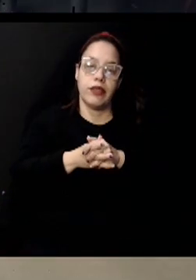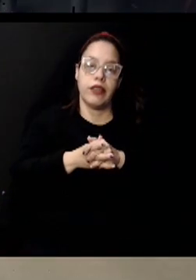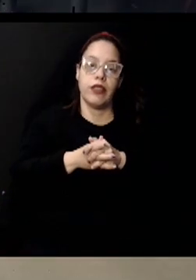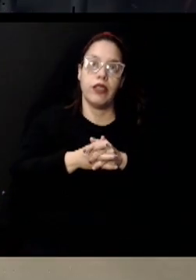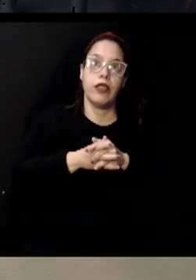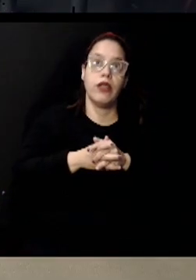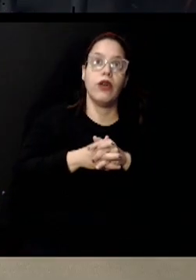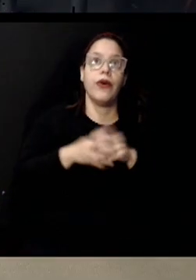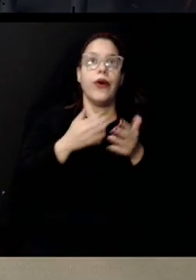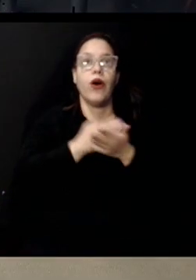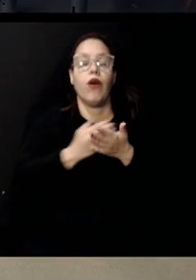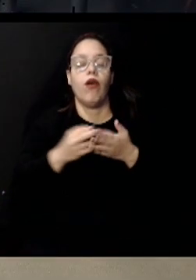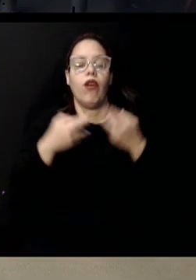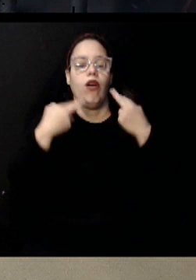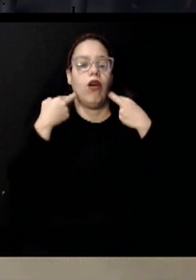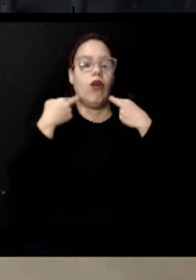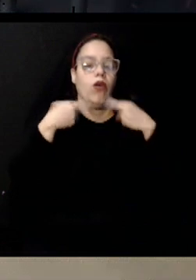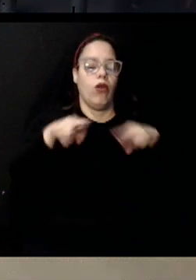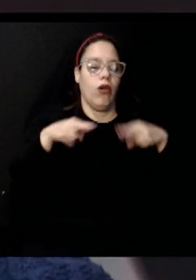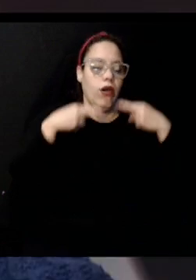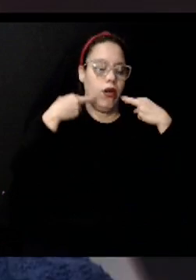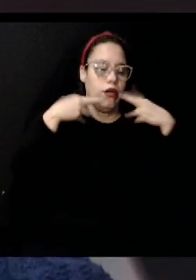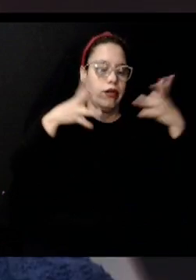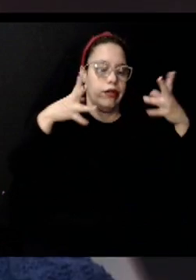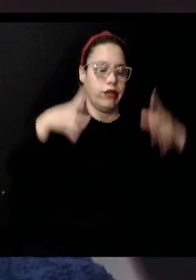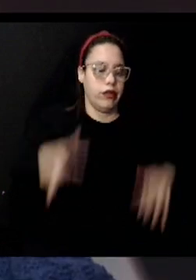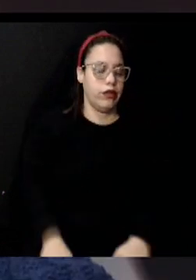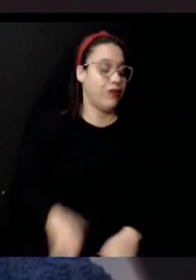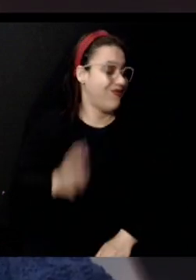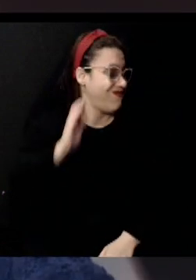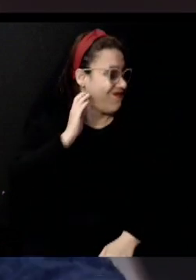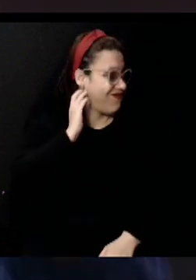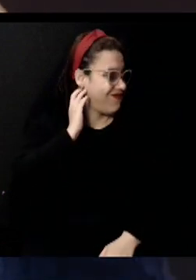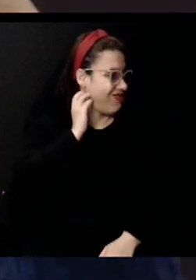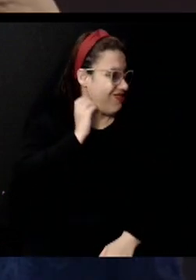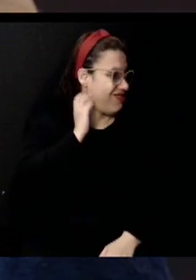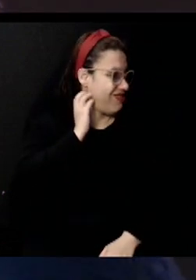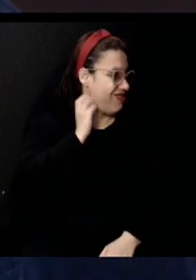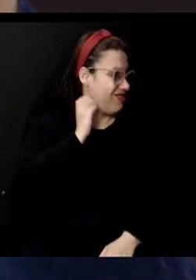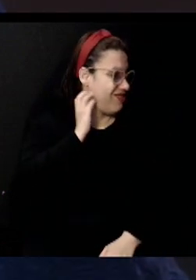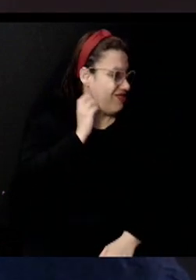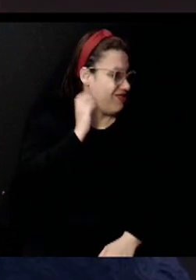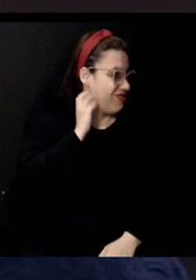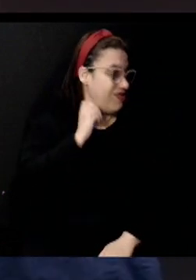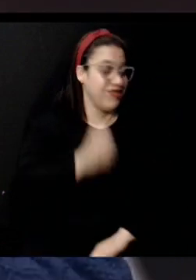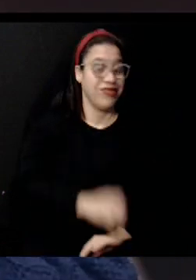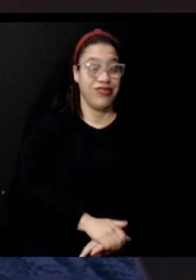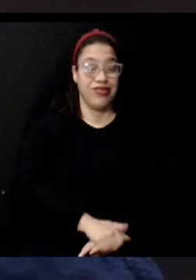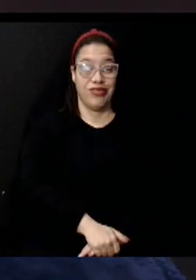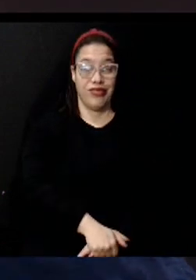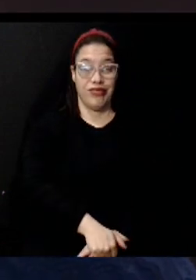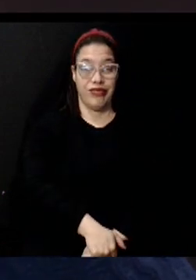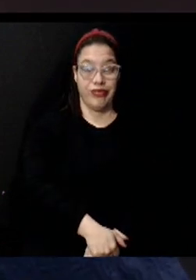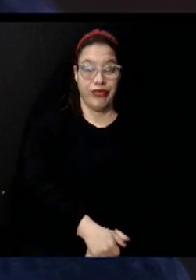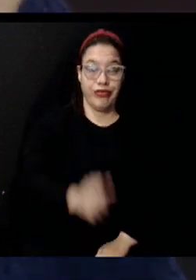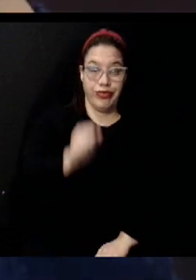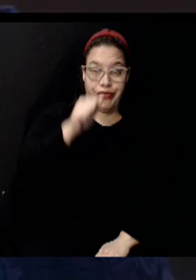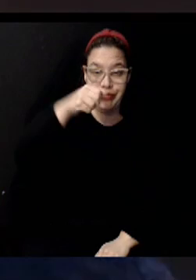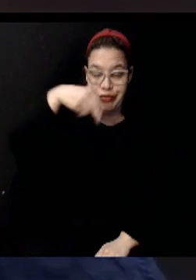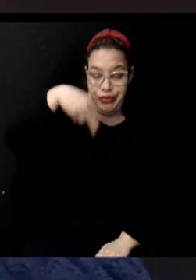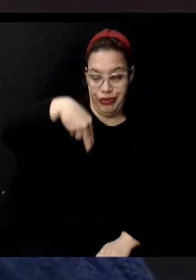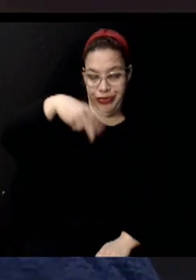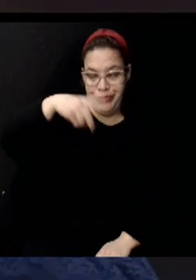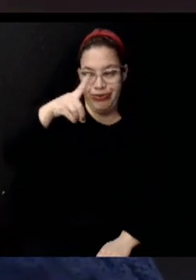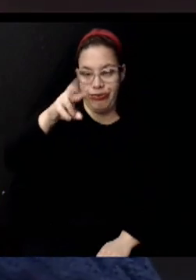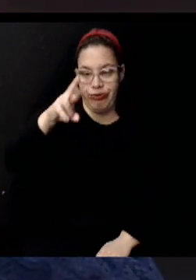reclamar para ver. Reclamou, pronto. E por conta disso, de você muitas das vezes, André, não ter